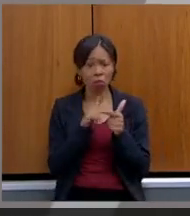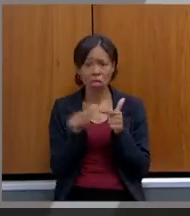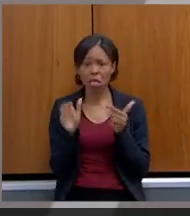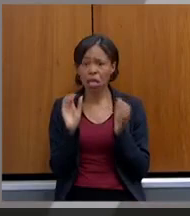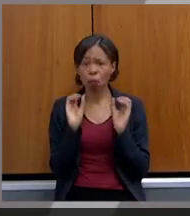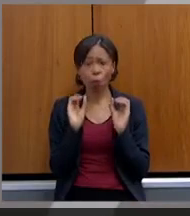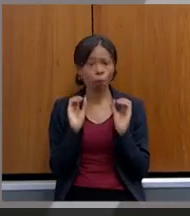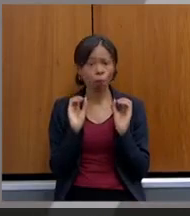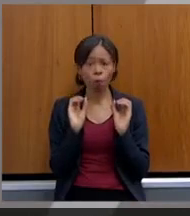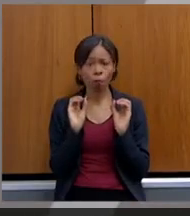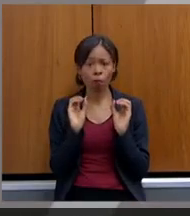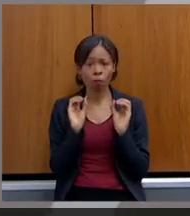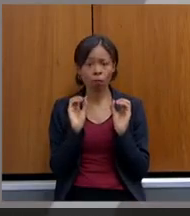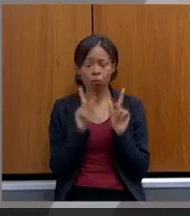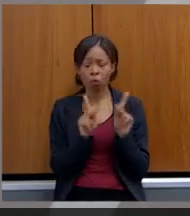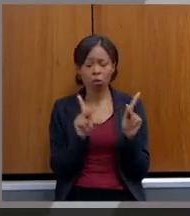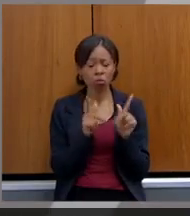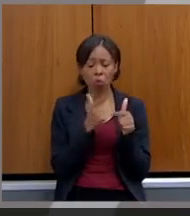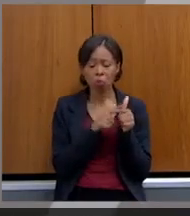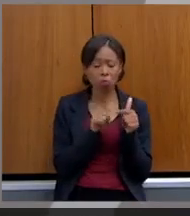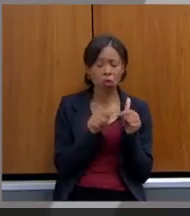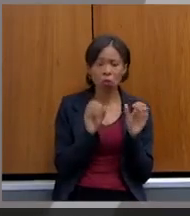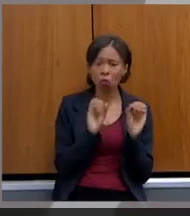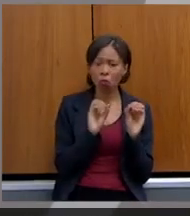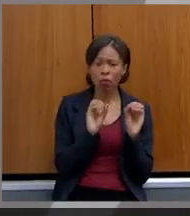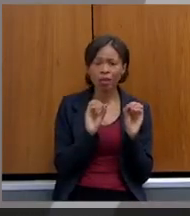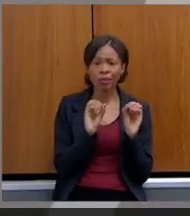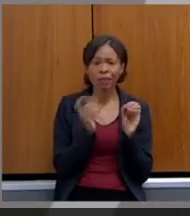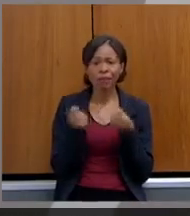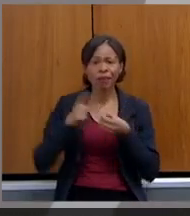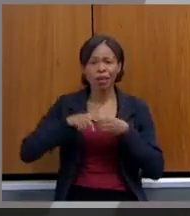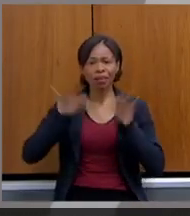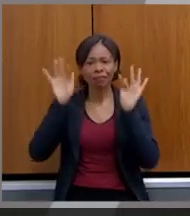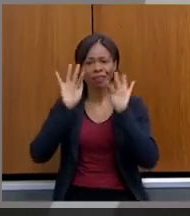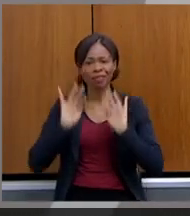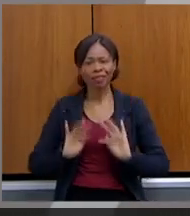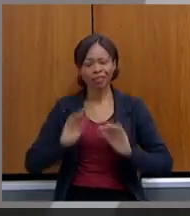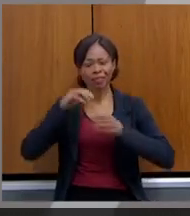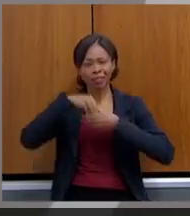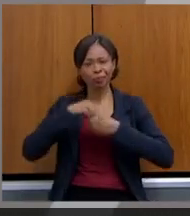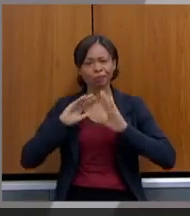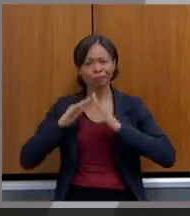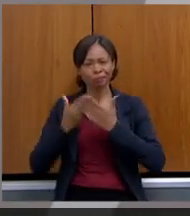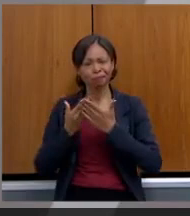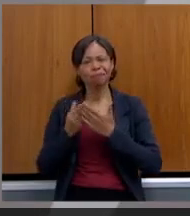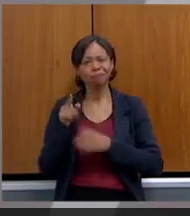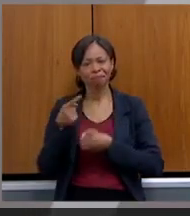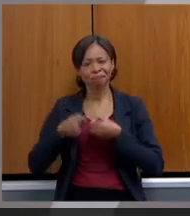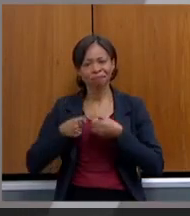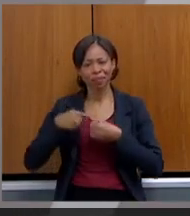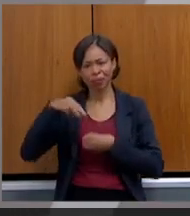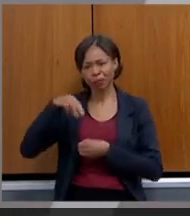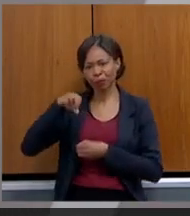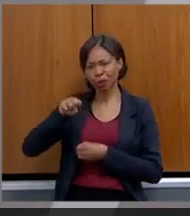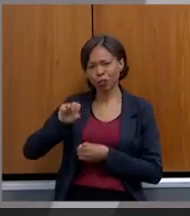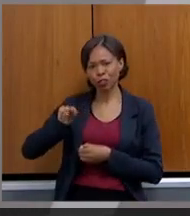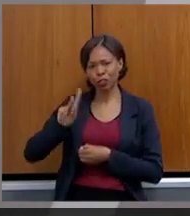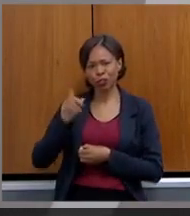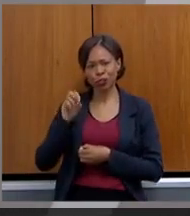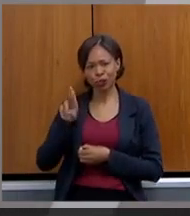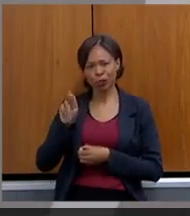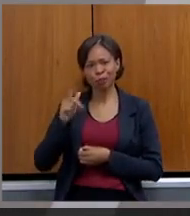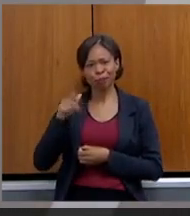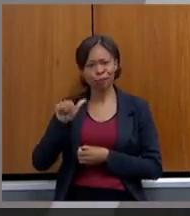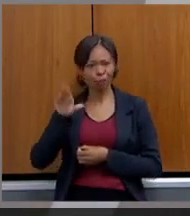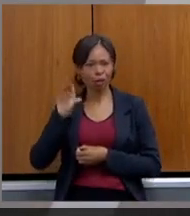vem com amor e pelo contrário a felicidade voltou nas escolas e mostrar o palco Então parabéns Prefeito a Letícia bêbado